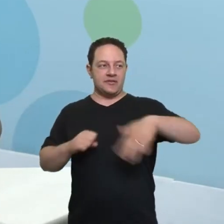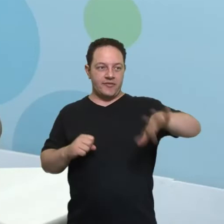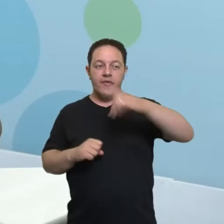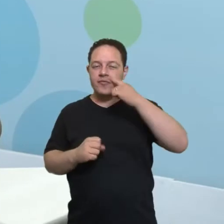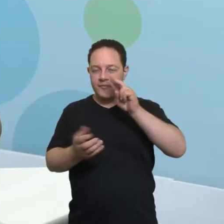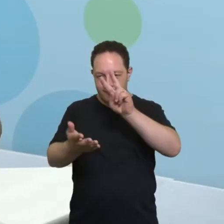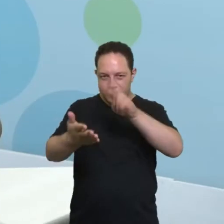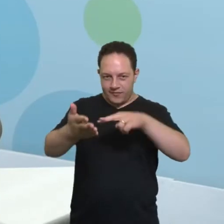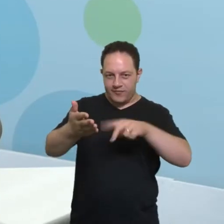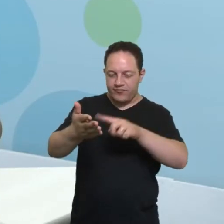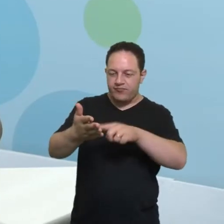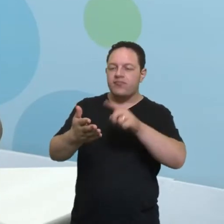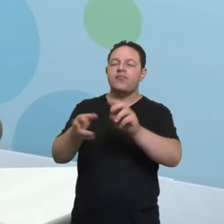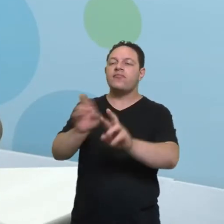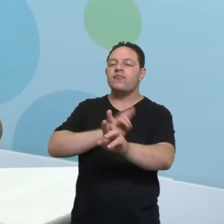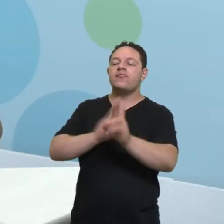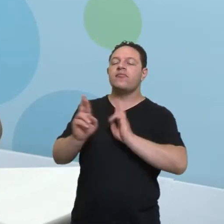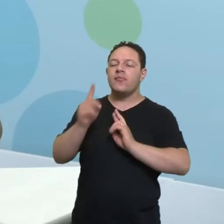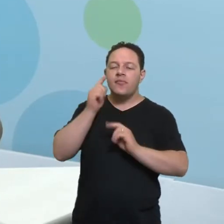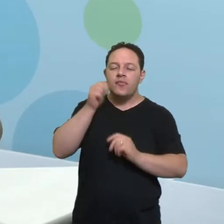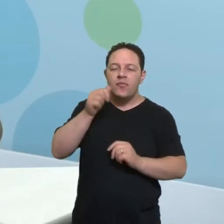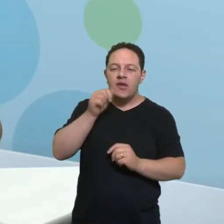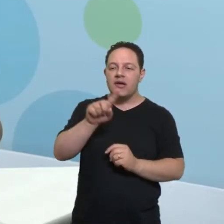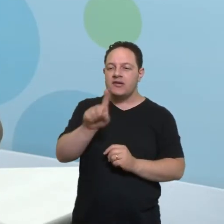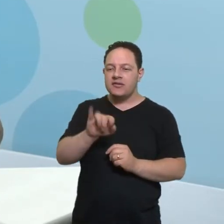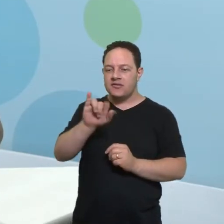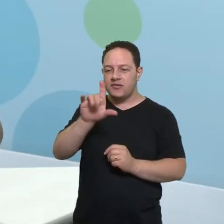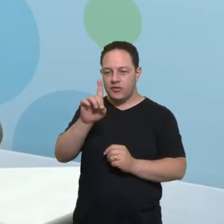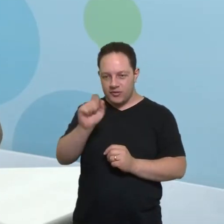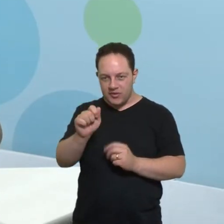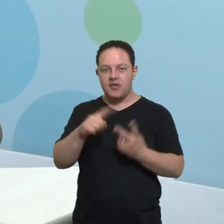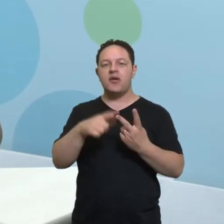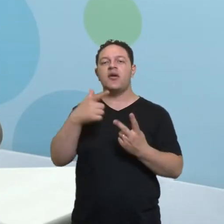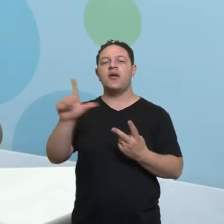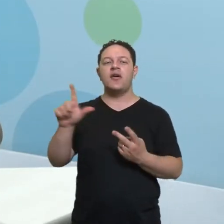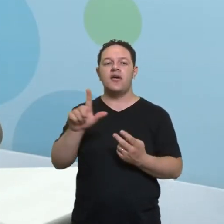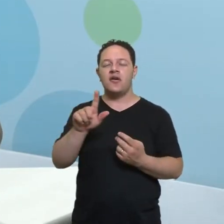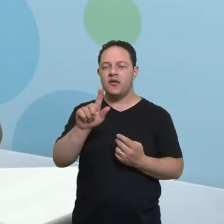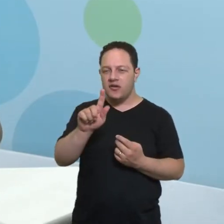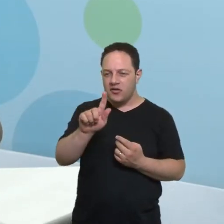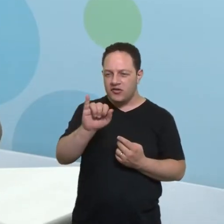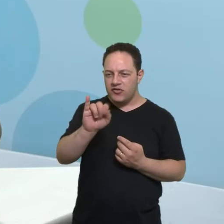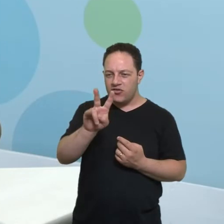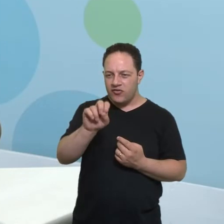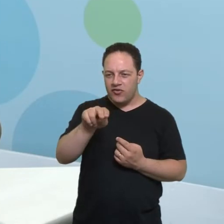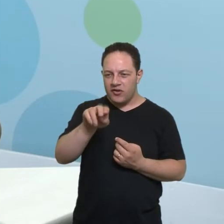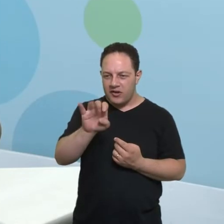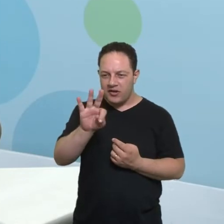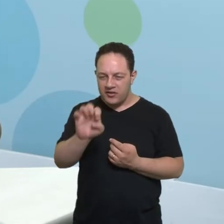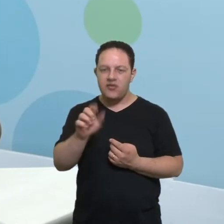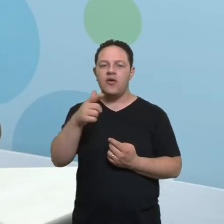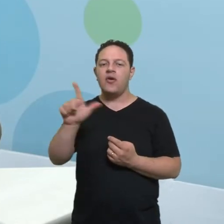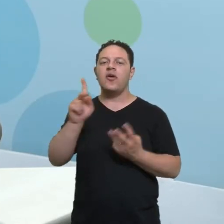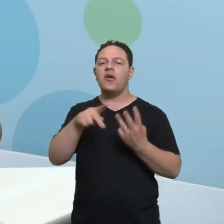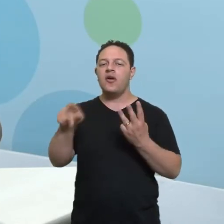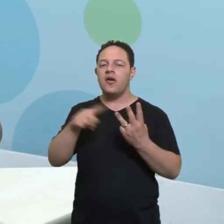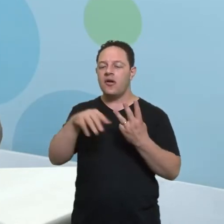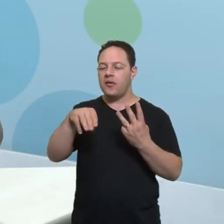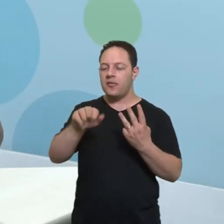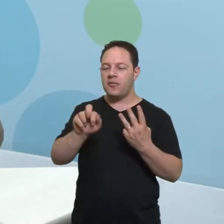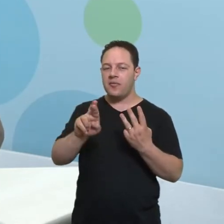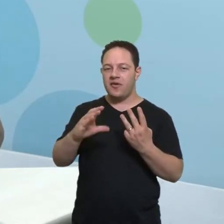eu vou ler aqui algumas respostas professora Zilda professora de Ivonete Professora